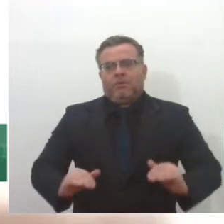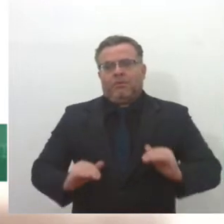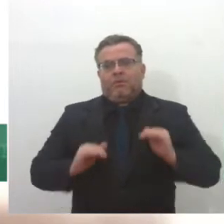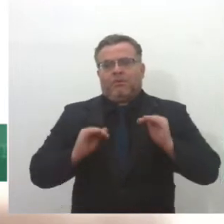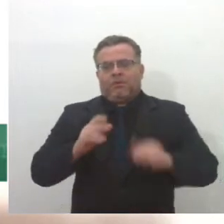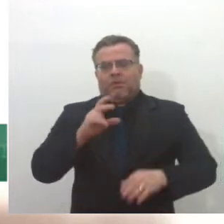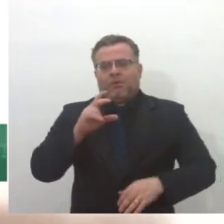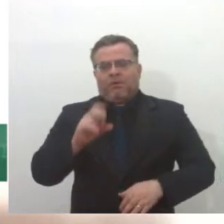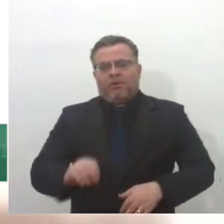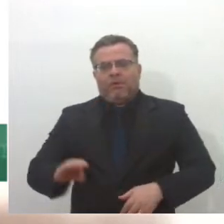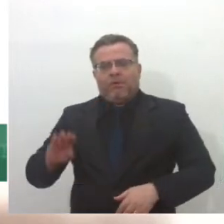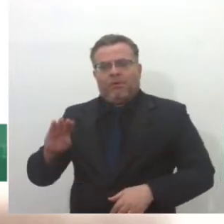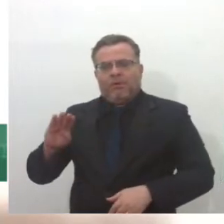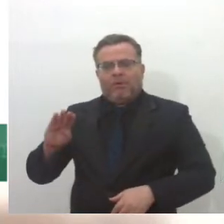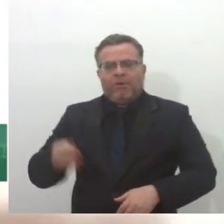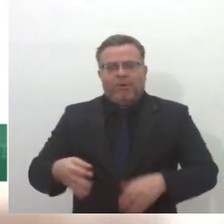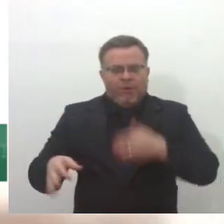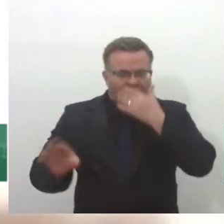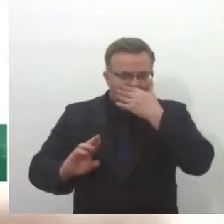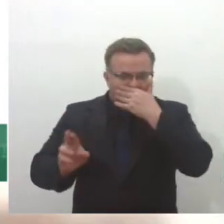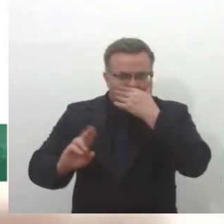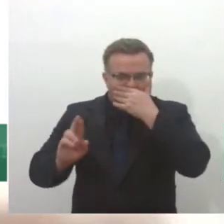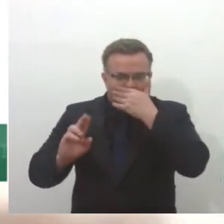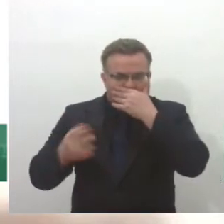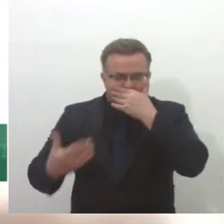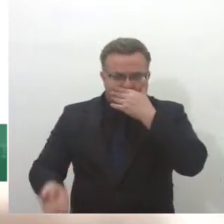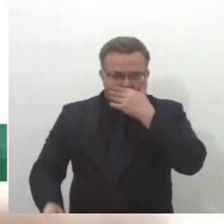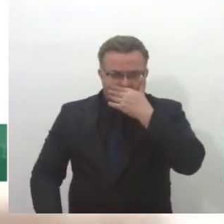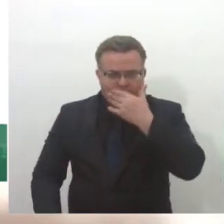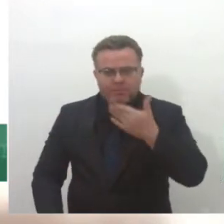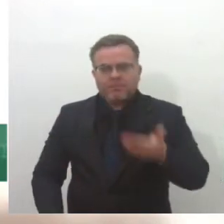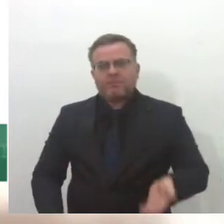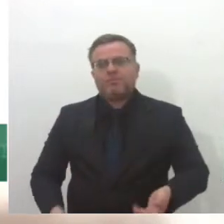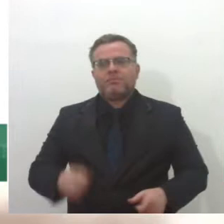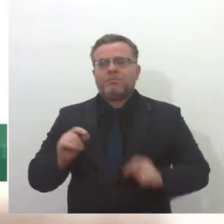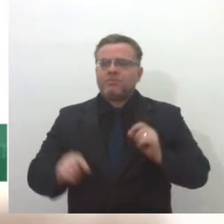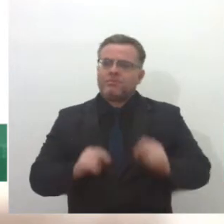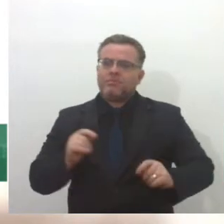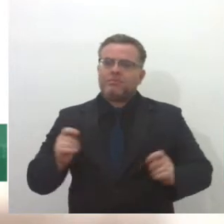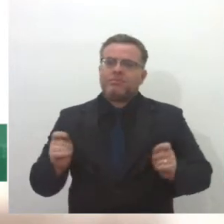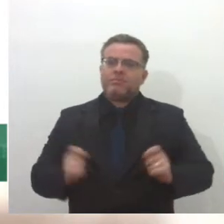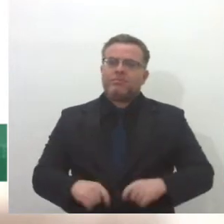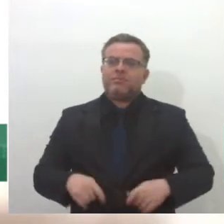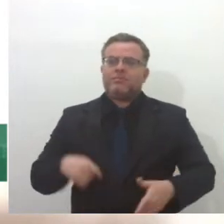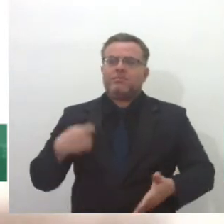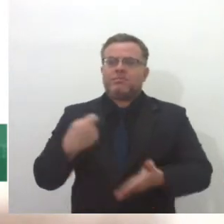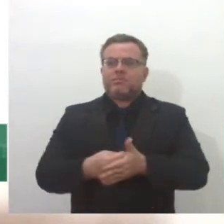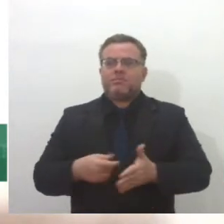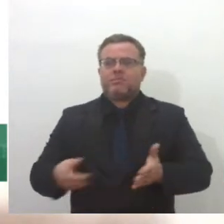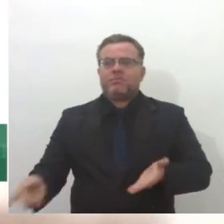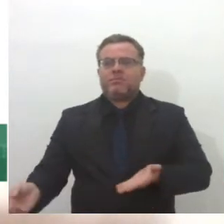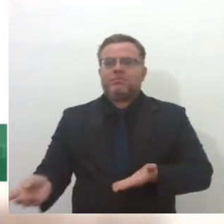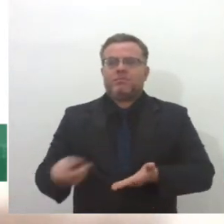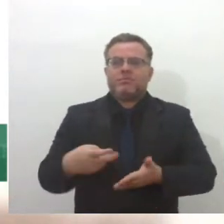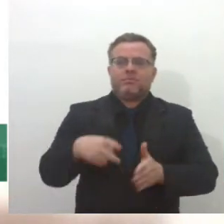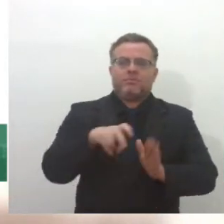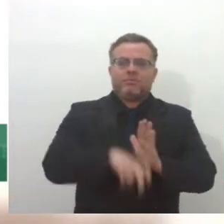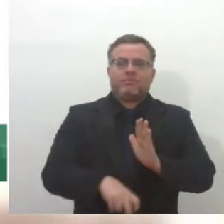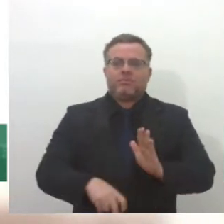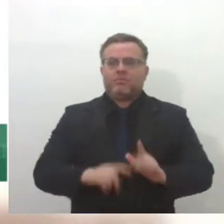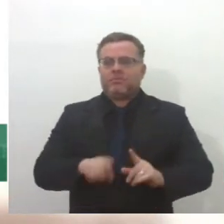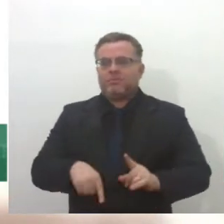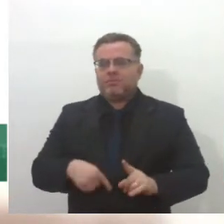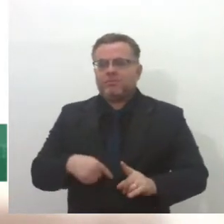R$50 bilhões, o valor da causa, em relativo a tributos pagos a mais. Só qual foi o